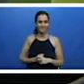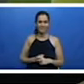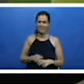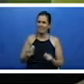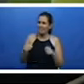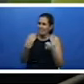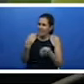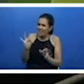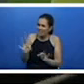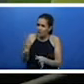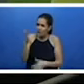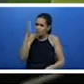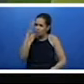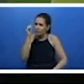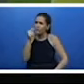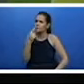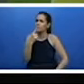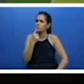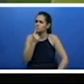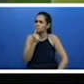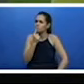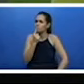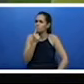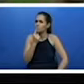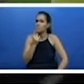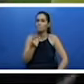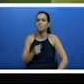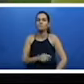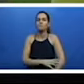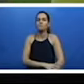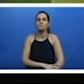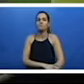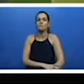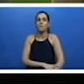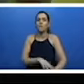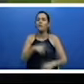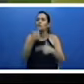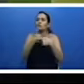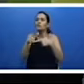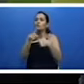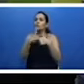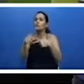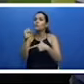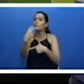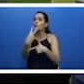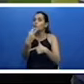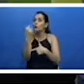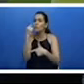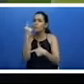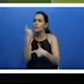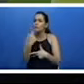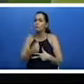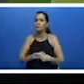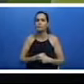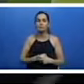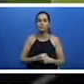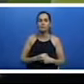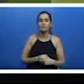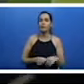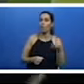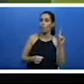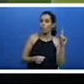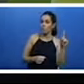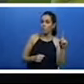dá certo mesmo? Vamos ver. E dividindo por 2. 1 vezes